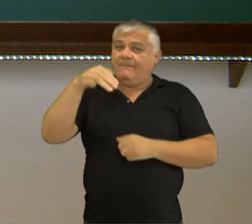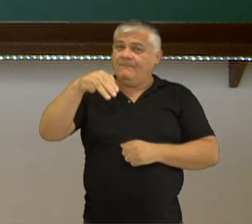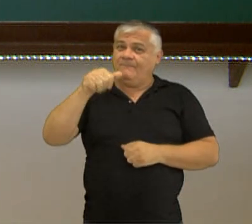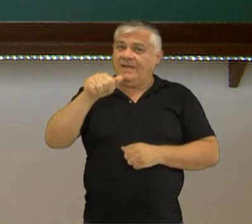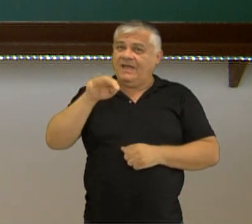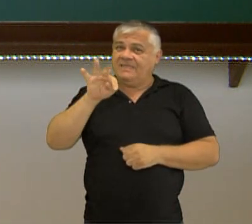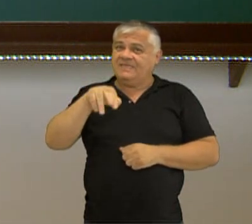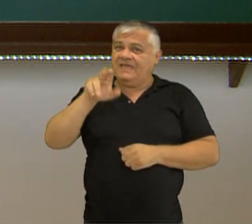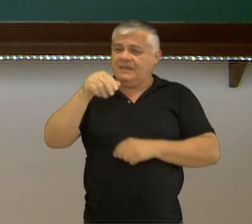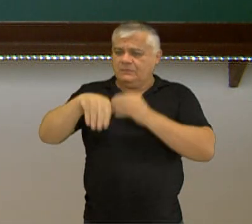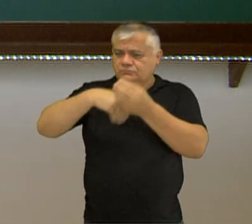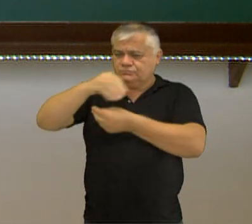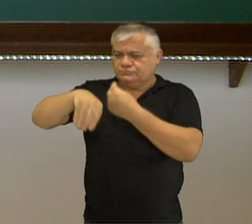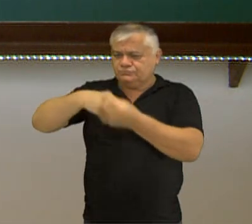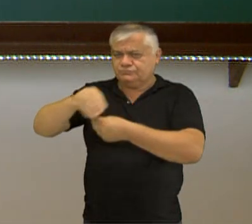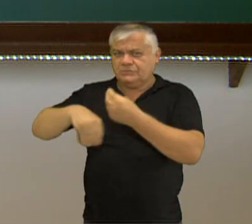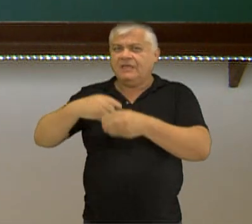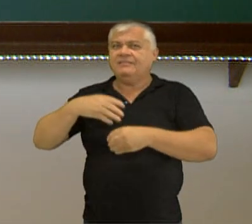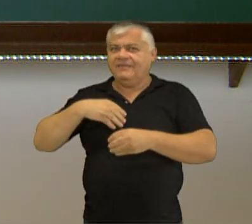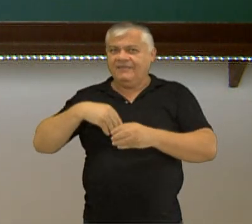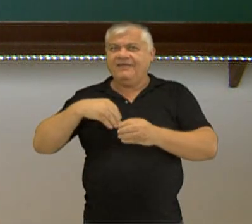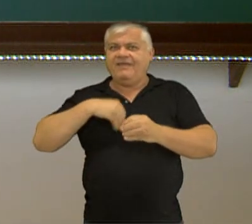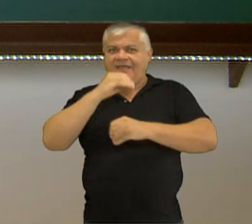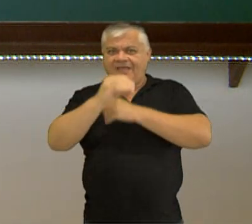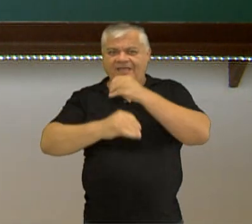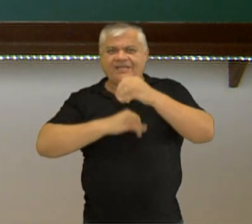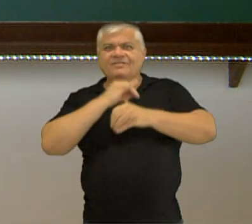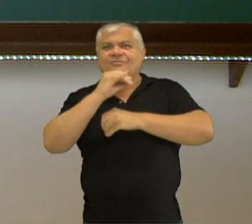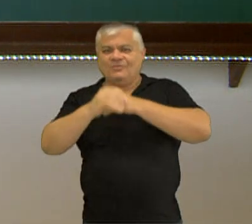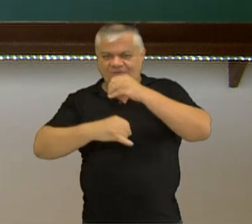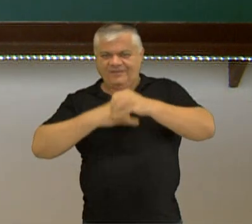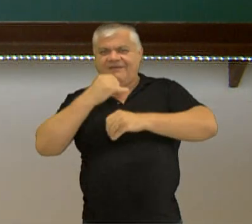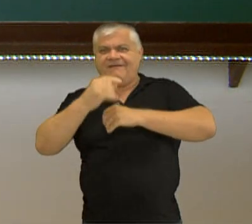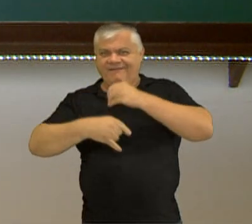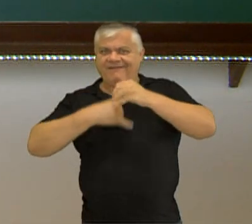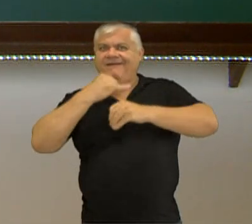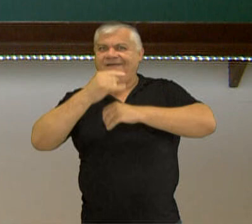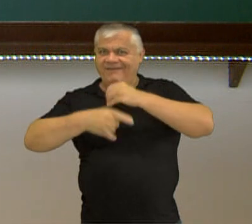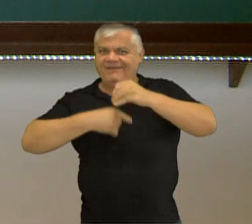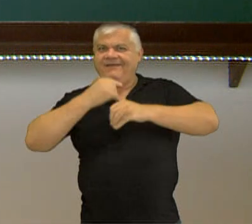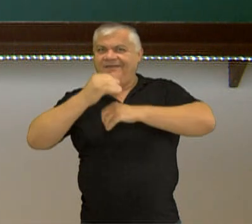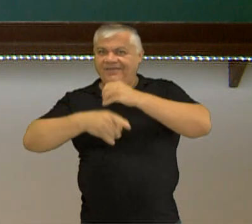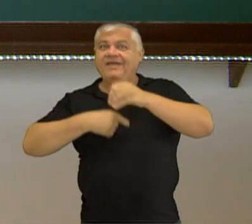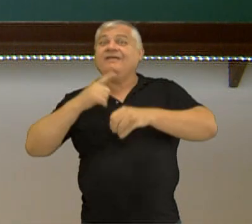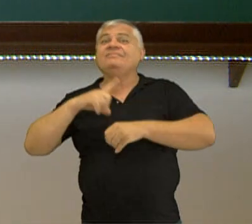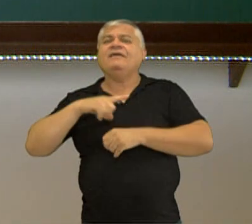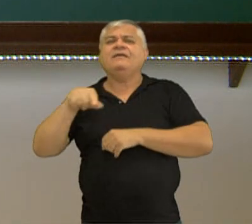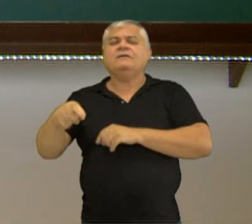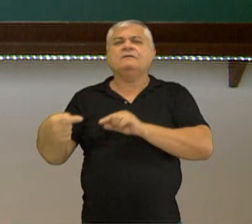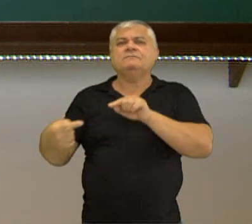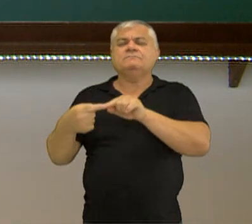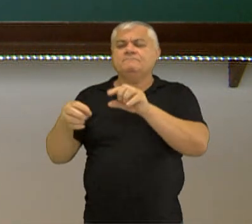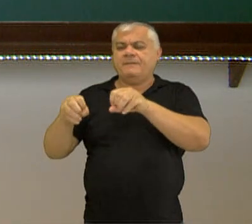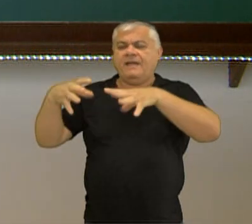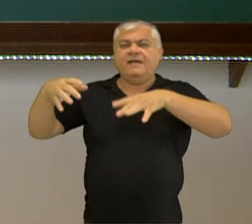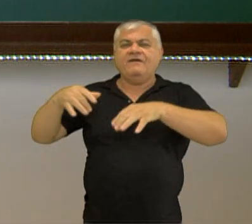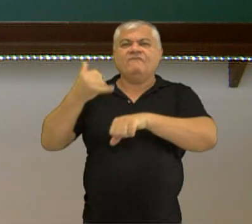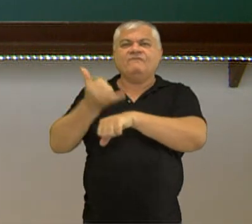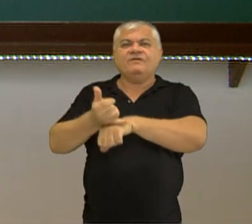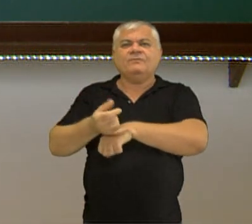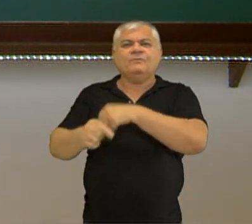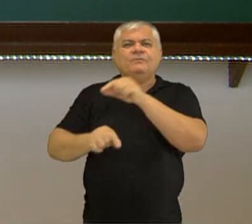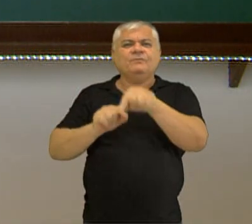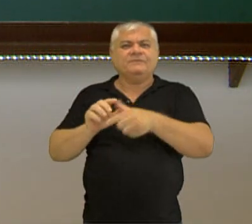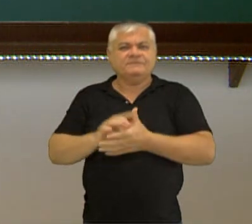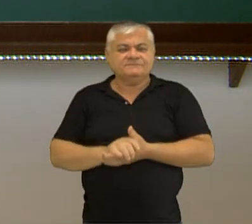é formado também por átomos. Que átomos são esses que se ligam e dão origem ao ferro, à barra de ferro? Pois